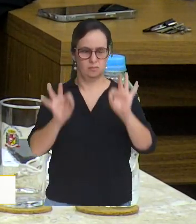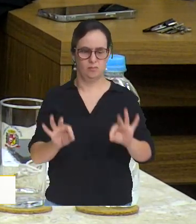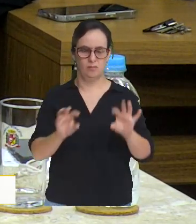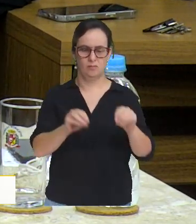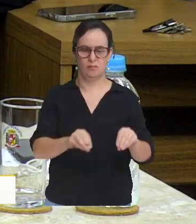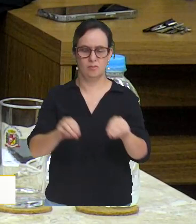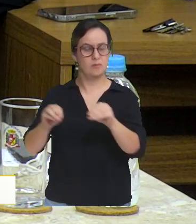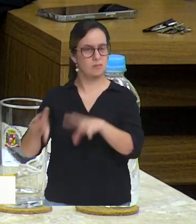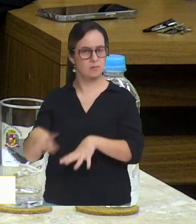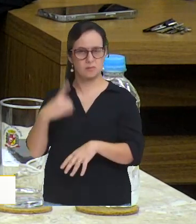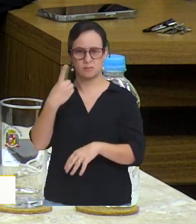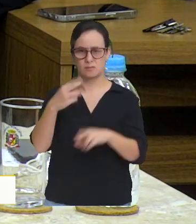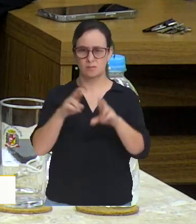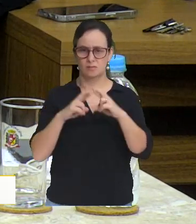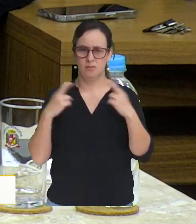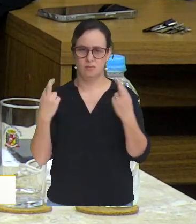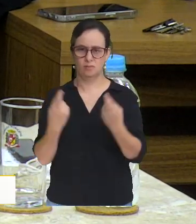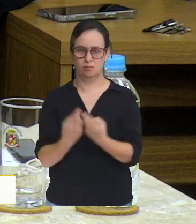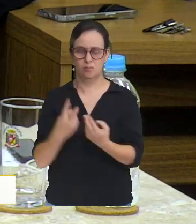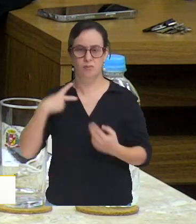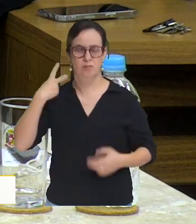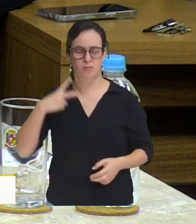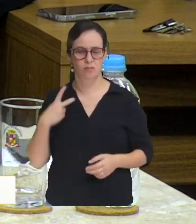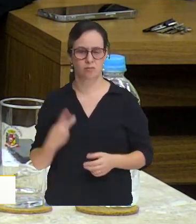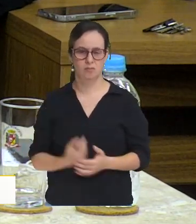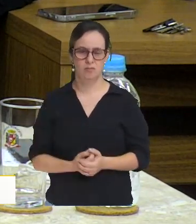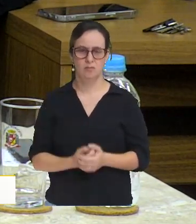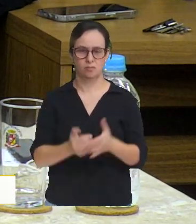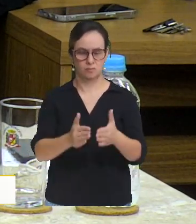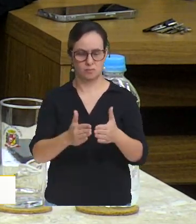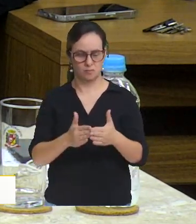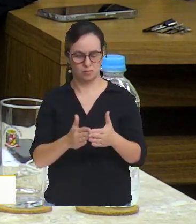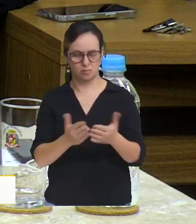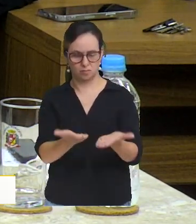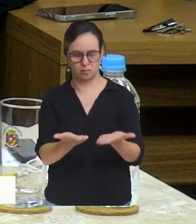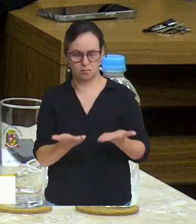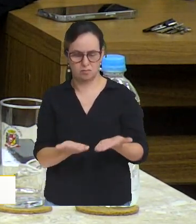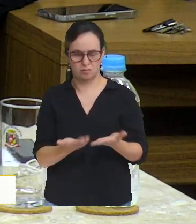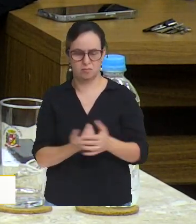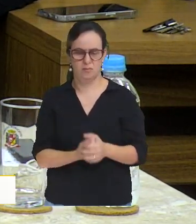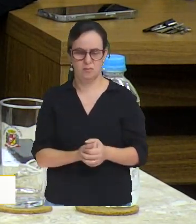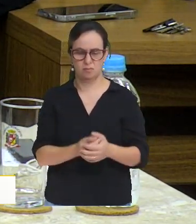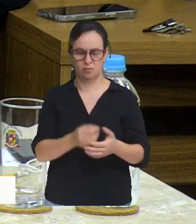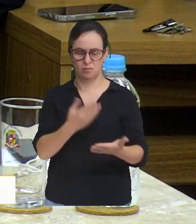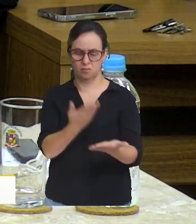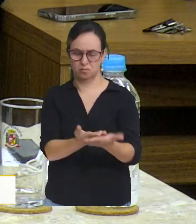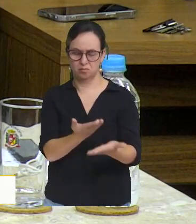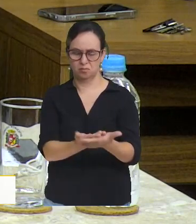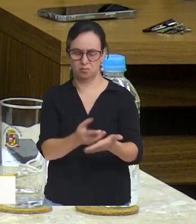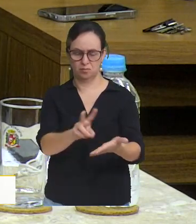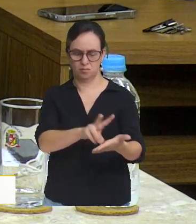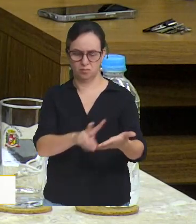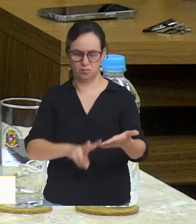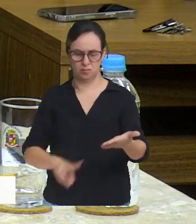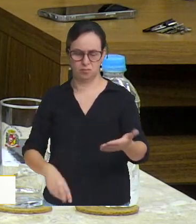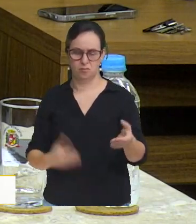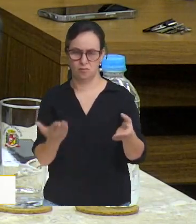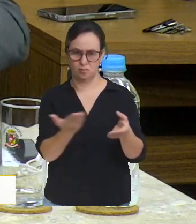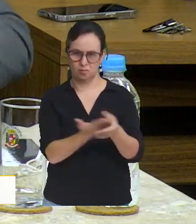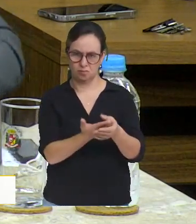que os vereadores pudessem fazer uma análise deste documento, ora anexado a esse projeto. Obrigado, reservo meu